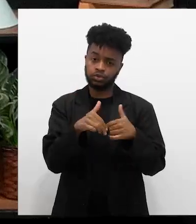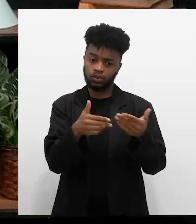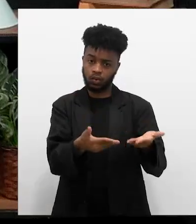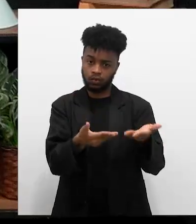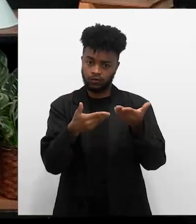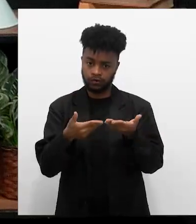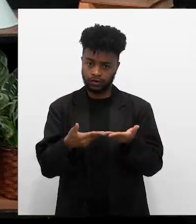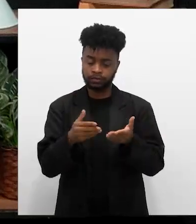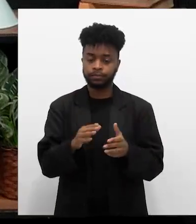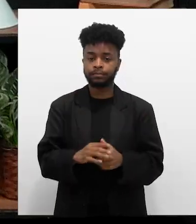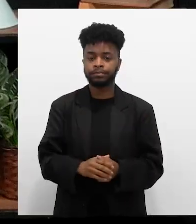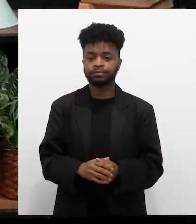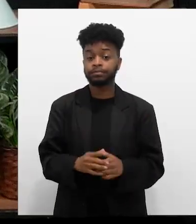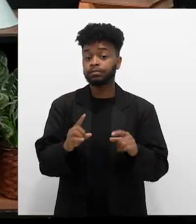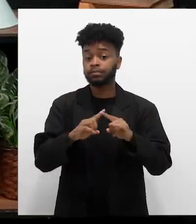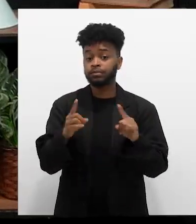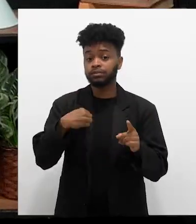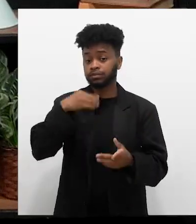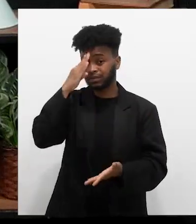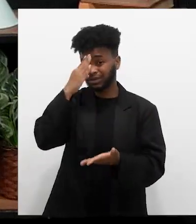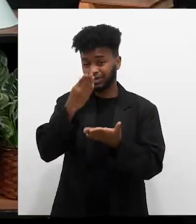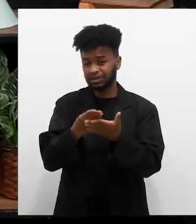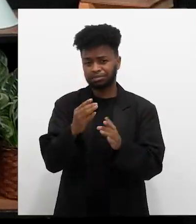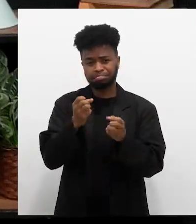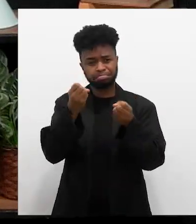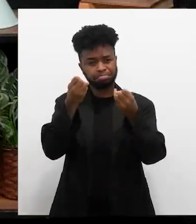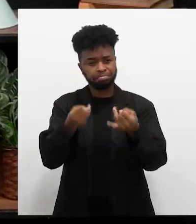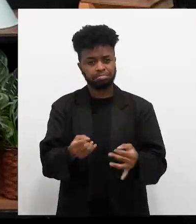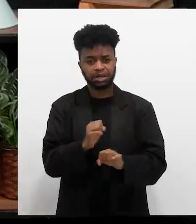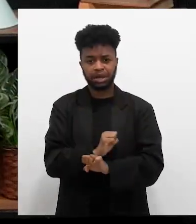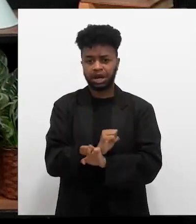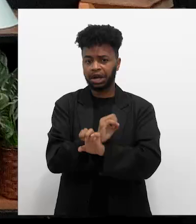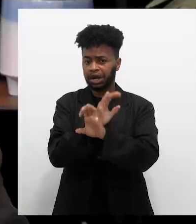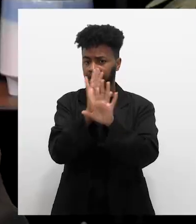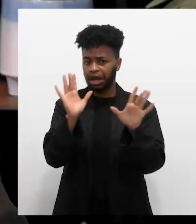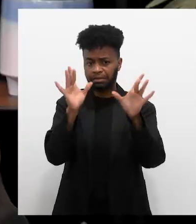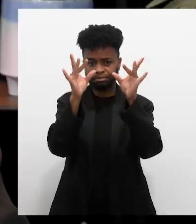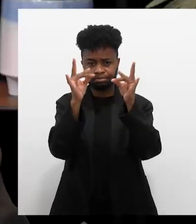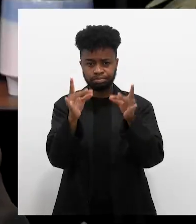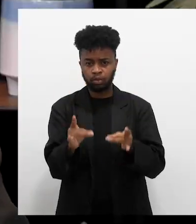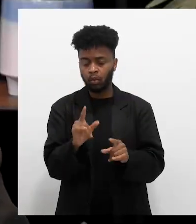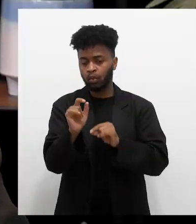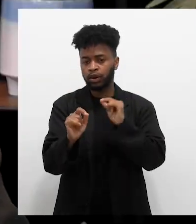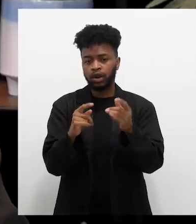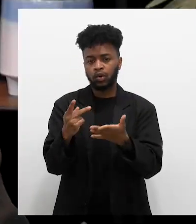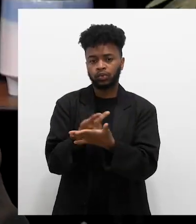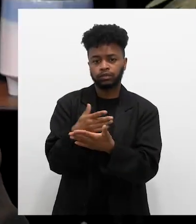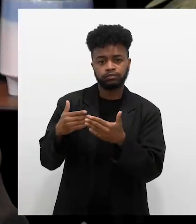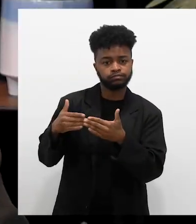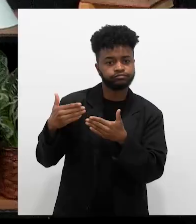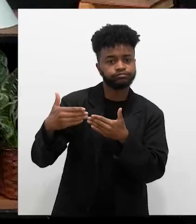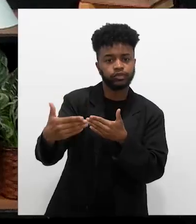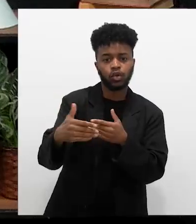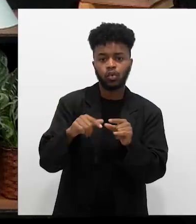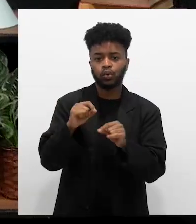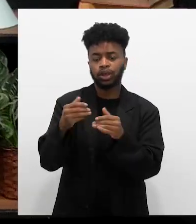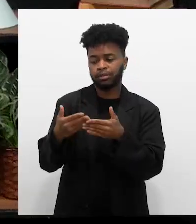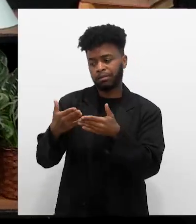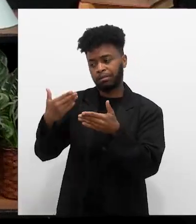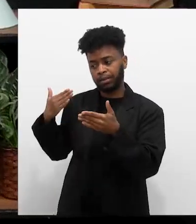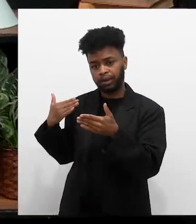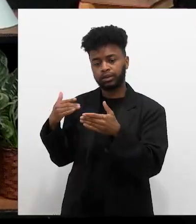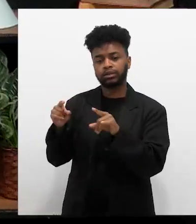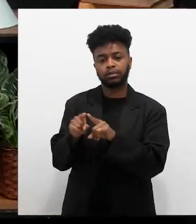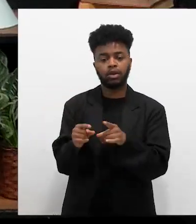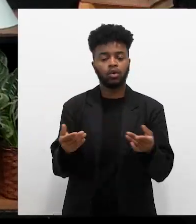por isso lhe convidei, mas eu acho que foi muito clara a explicação de tudo que vem por aí, pelo que nós já